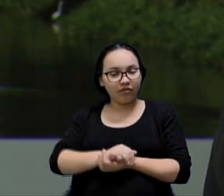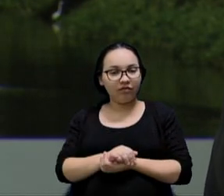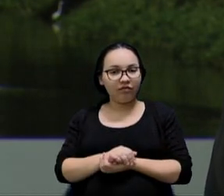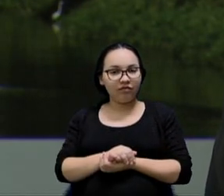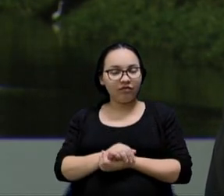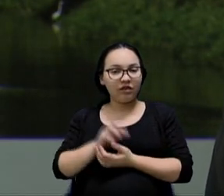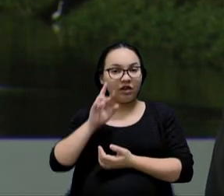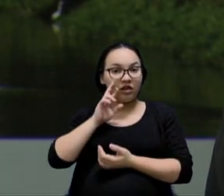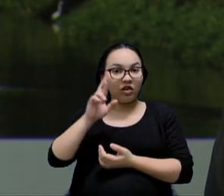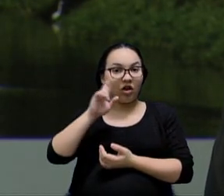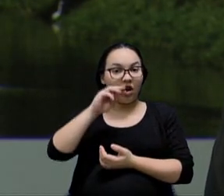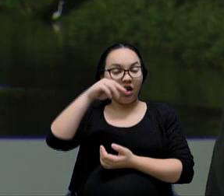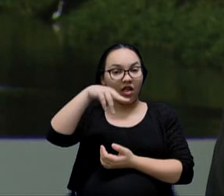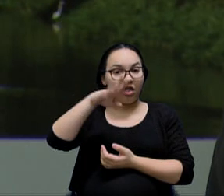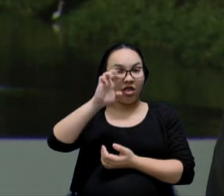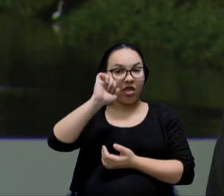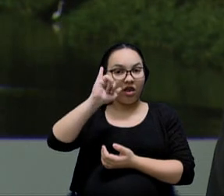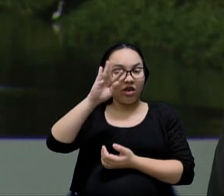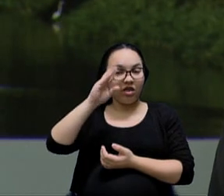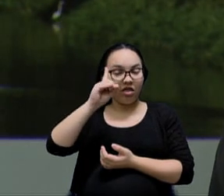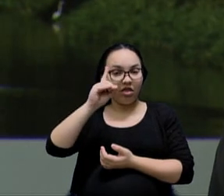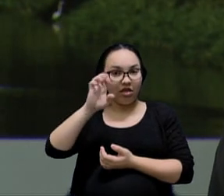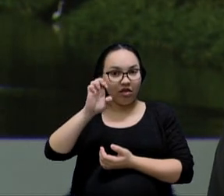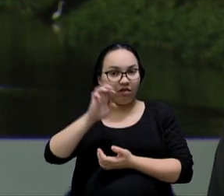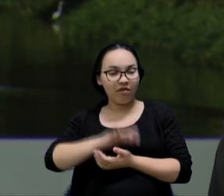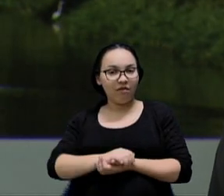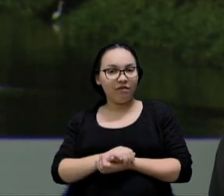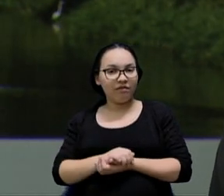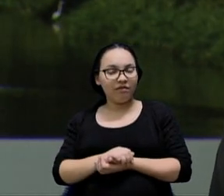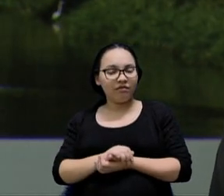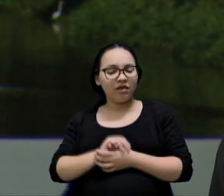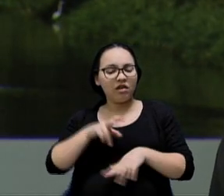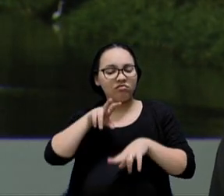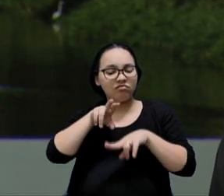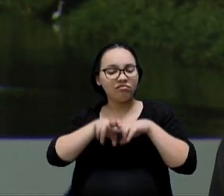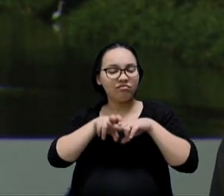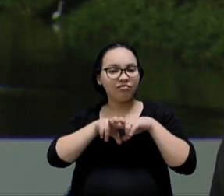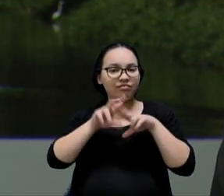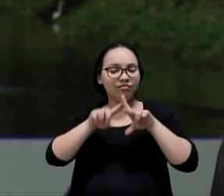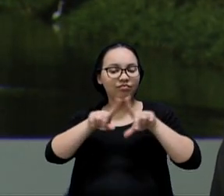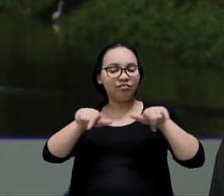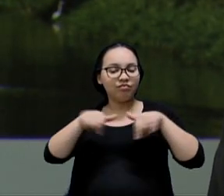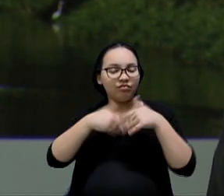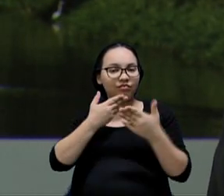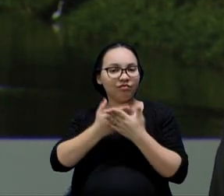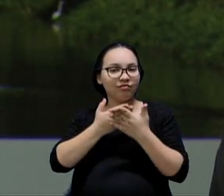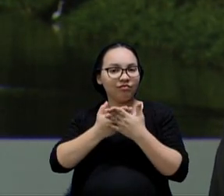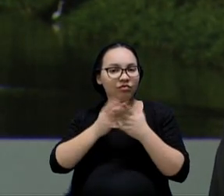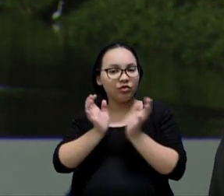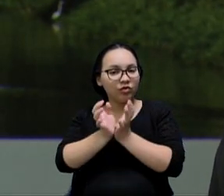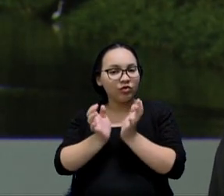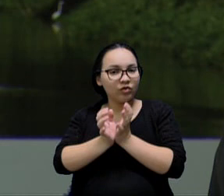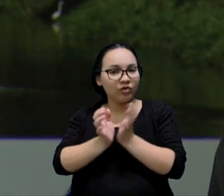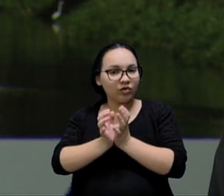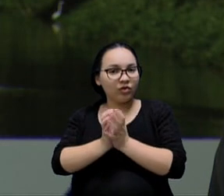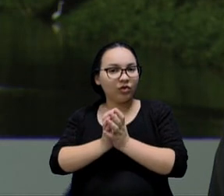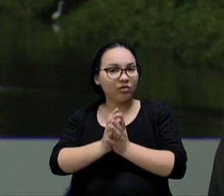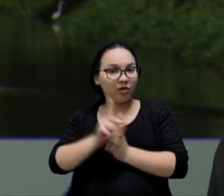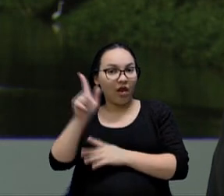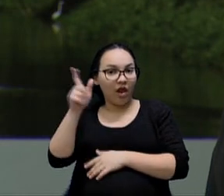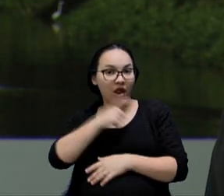Senhora Neide Marte de Carvalho Melo, nos bancos da sala de aula do então grupo escolar Dr. Antônio